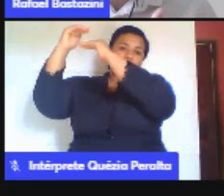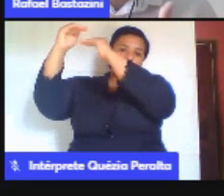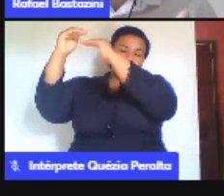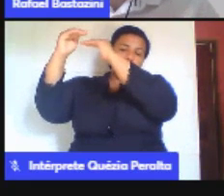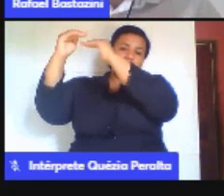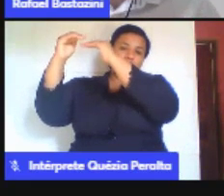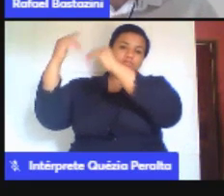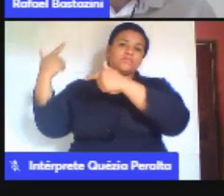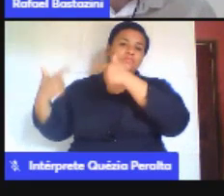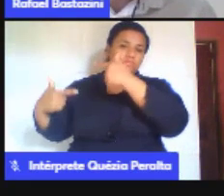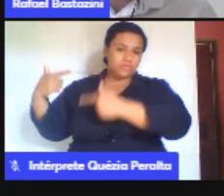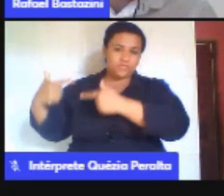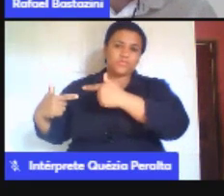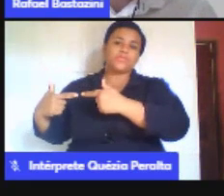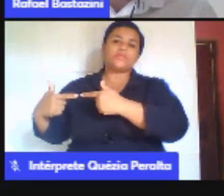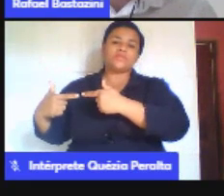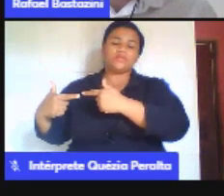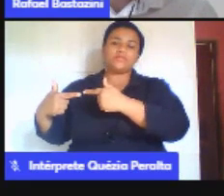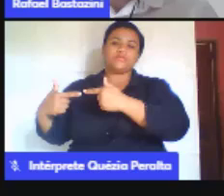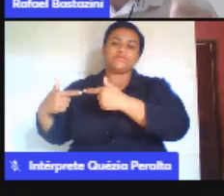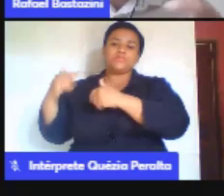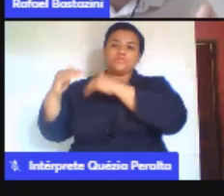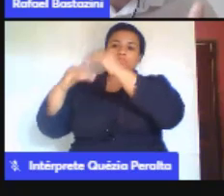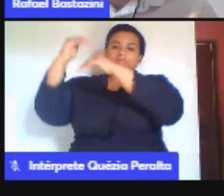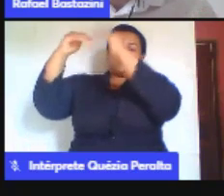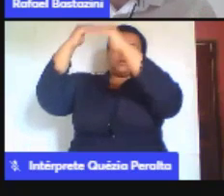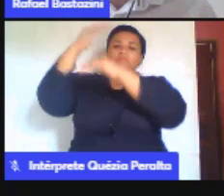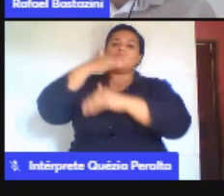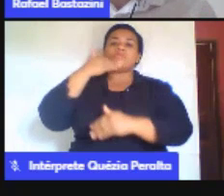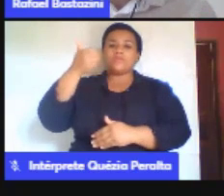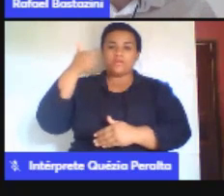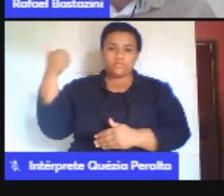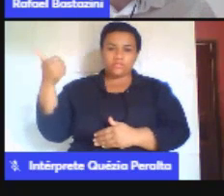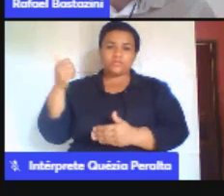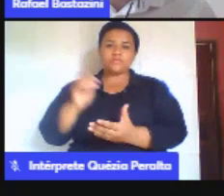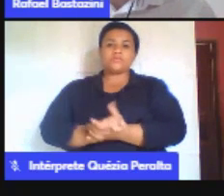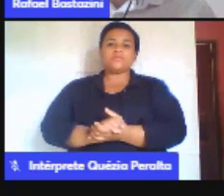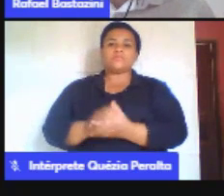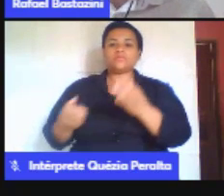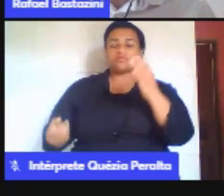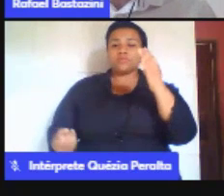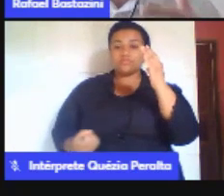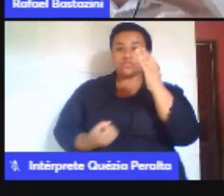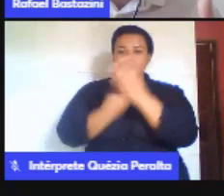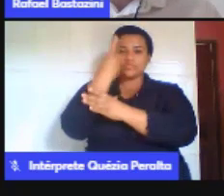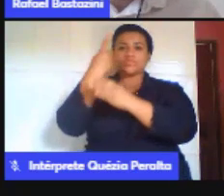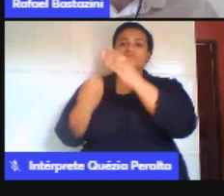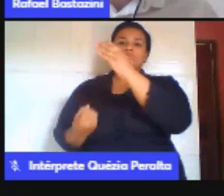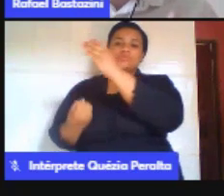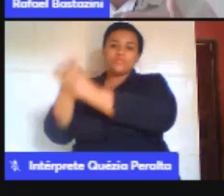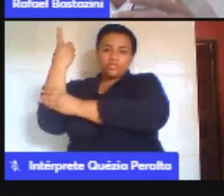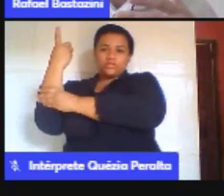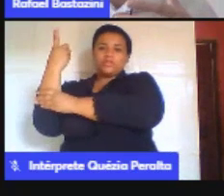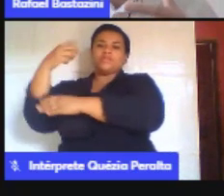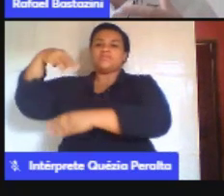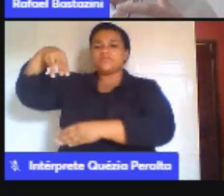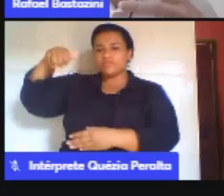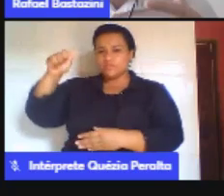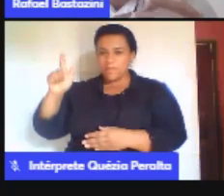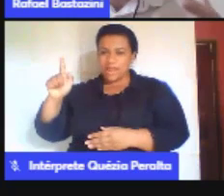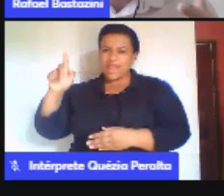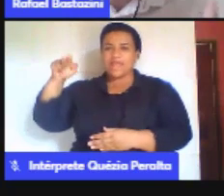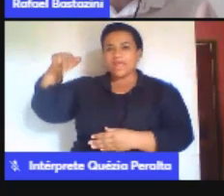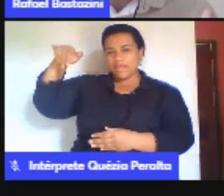política pública de modernização das atividades com a implementação de maquinário,